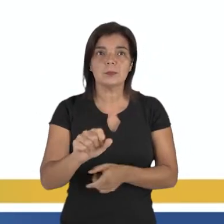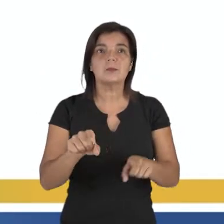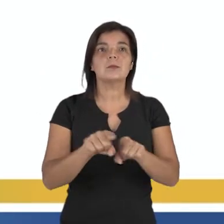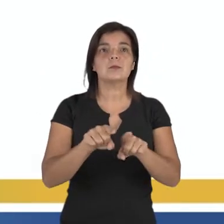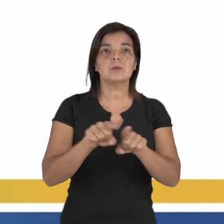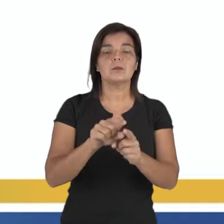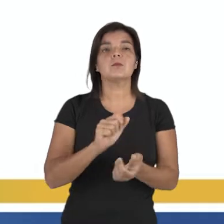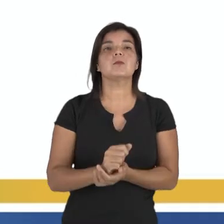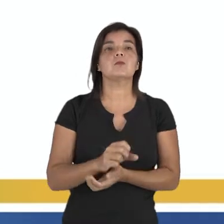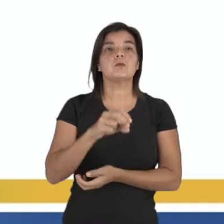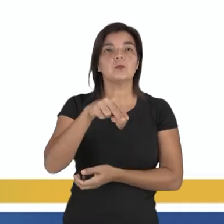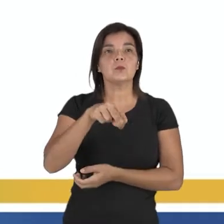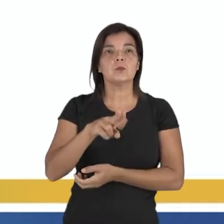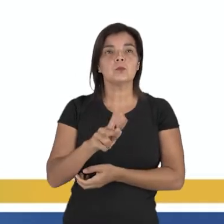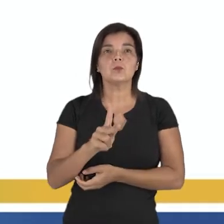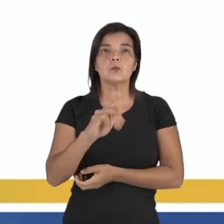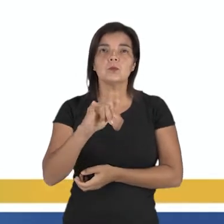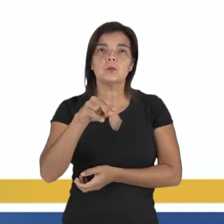Jaminauarara, Apolimarara,